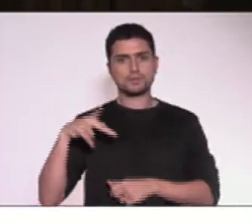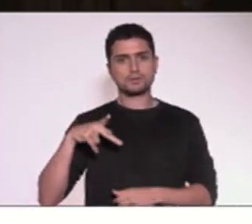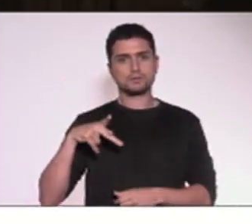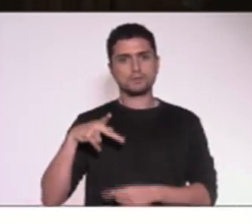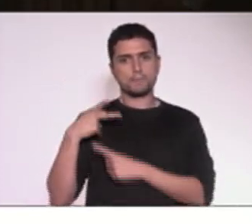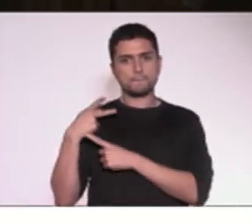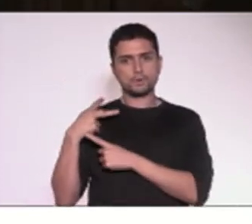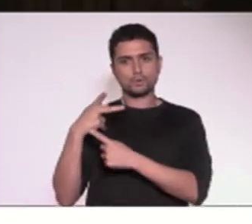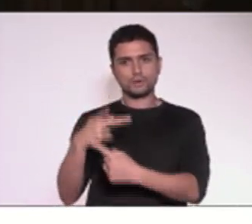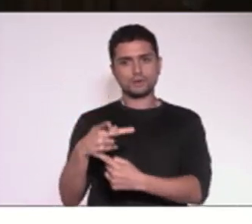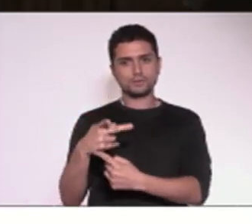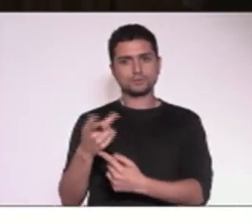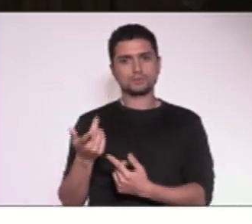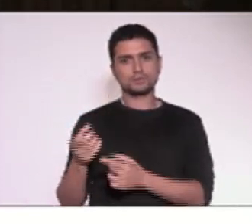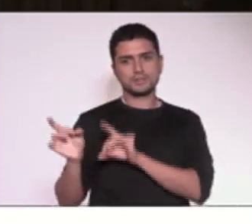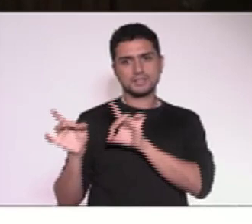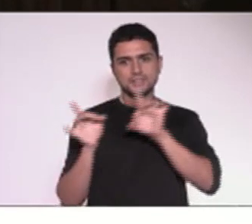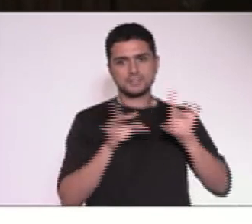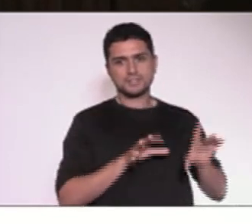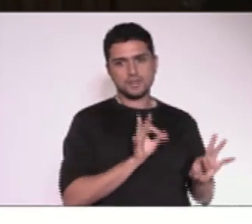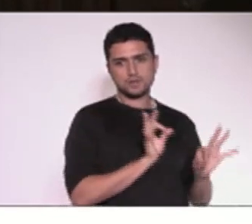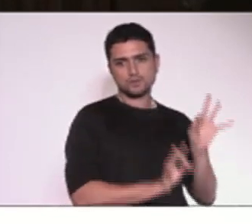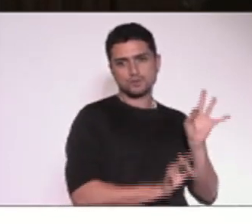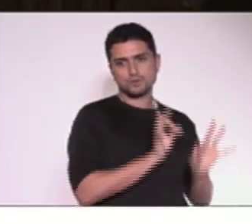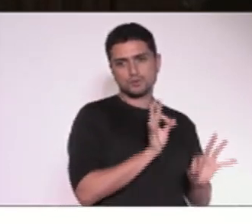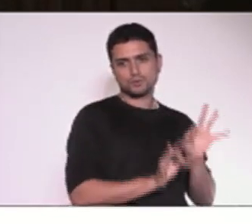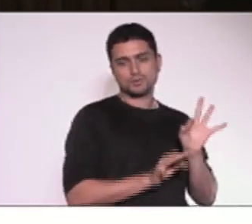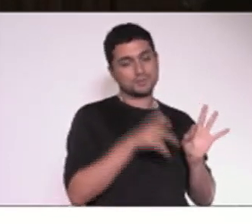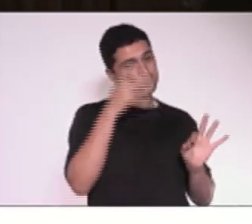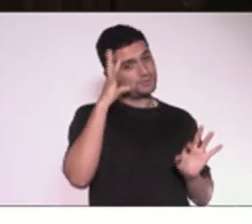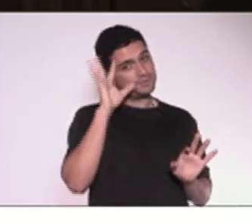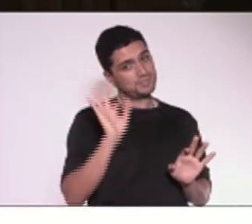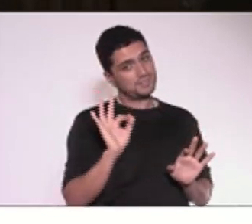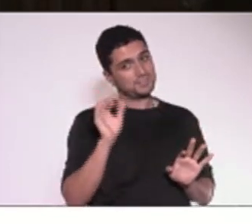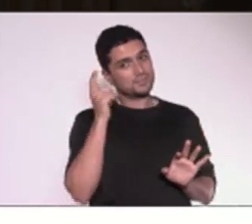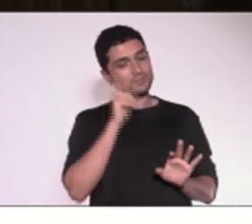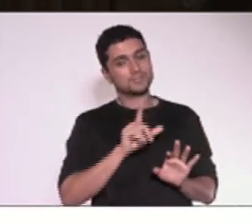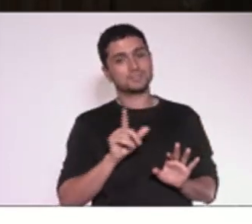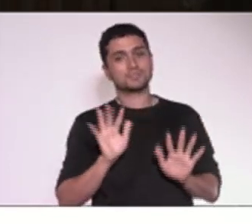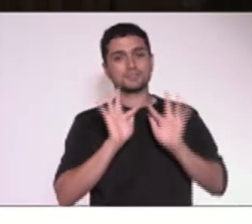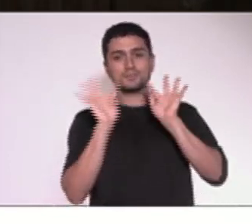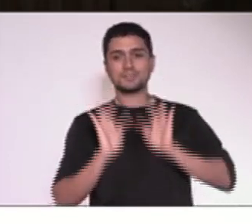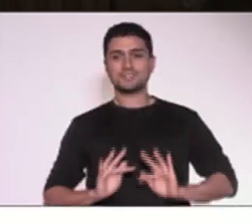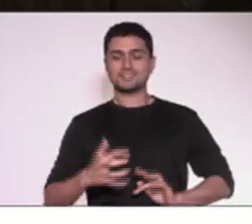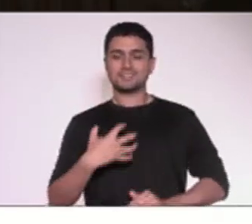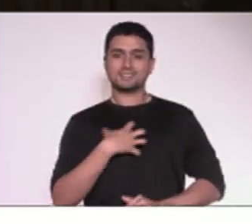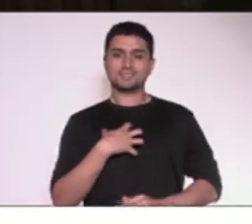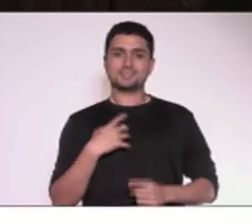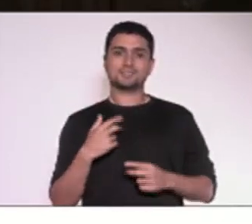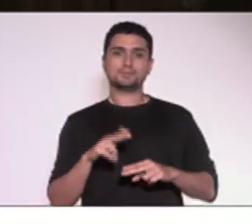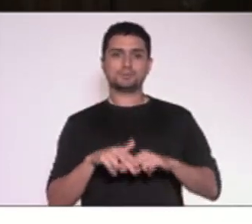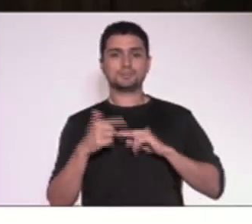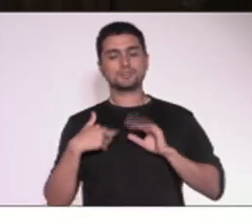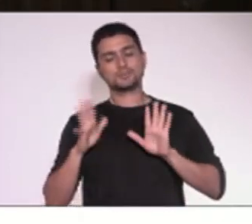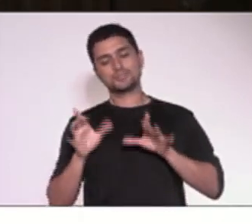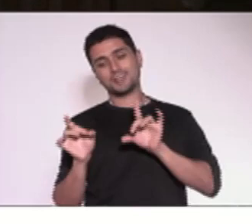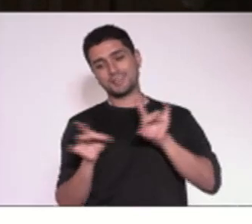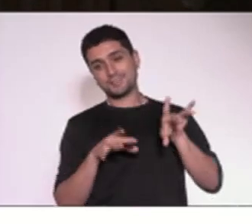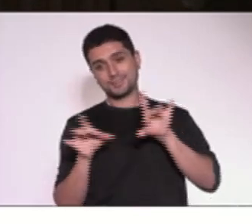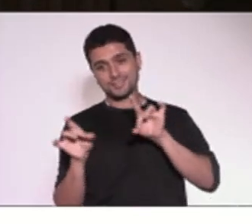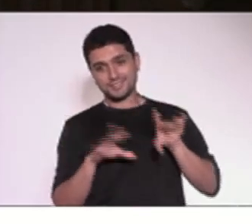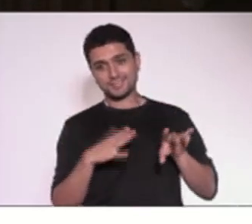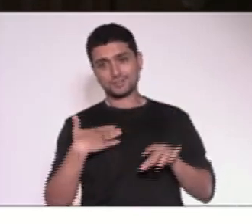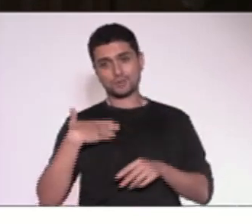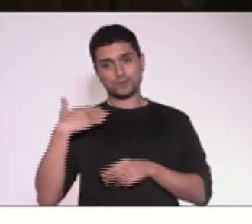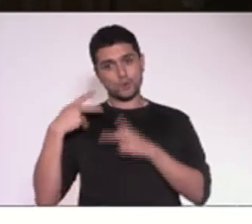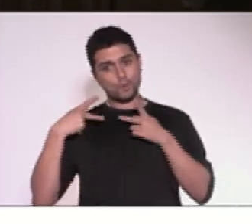júri, deixar o GAECO, não acho que eu consiga ser feliz assim, por isso que eu tenho recusado várias promoções. Vamos pensar,